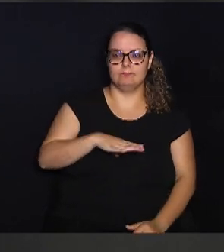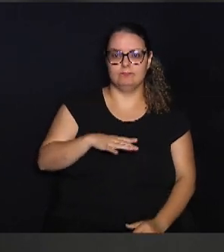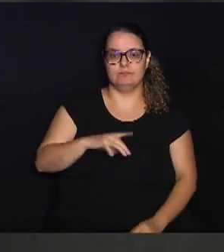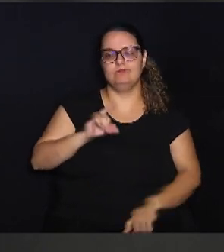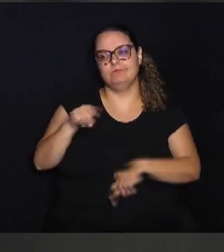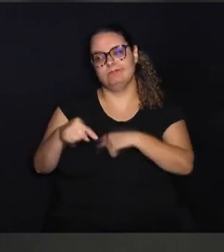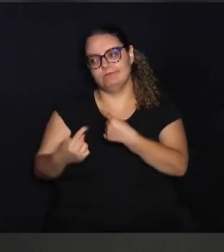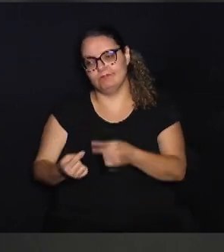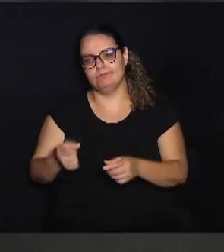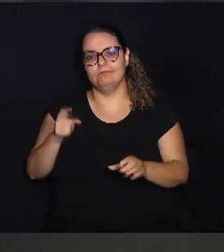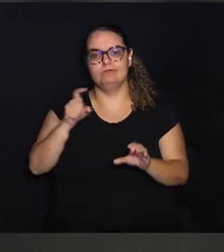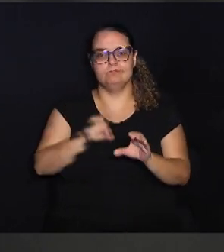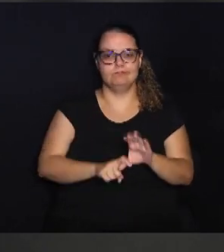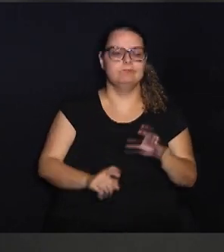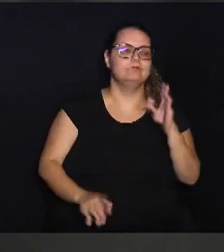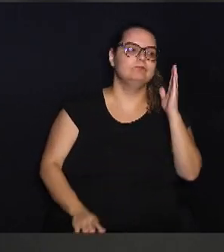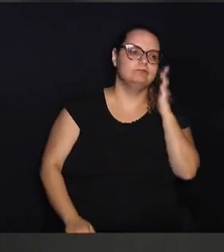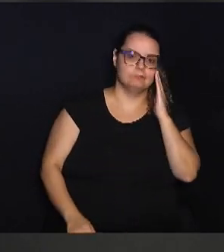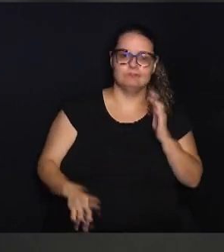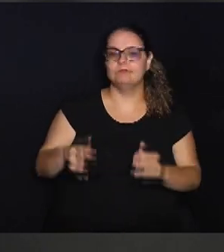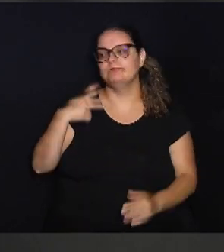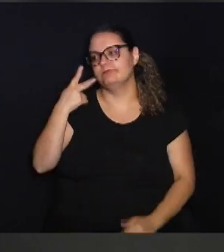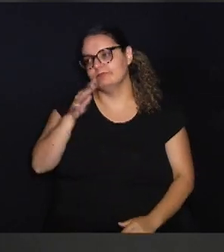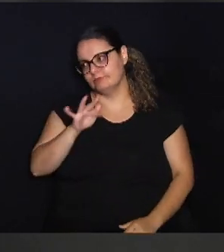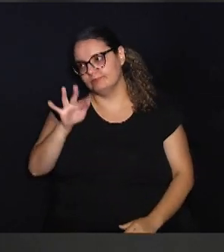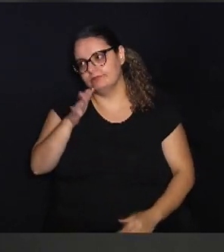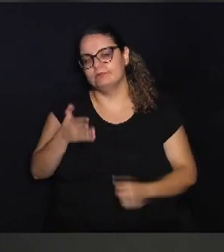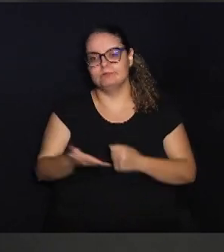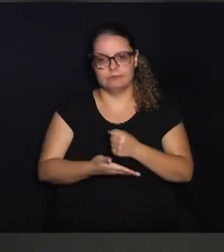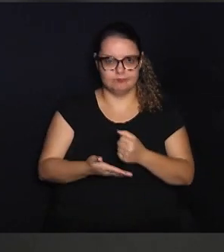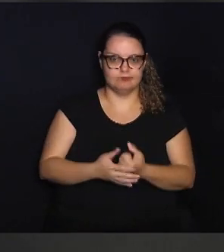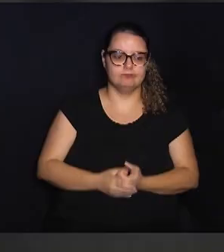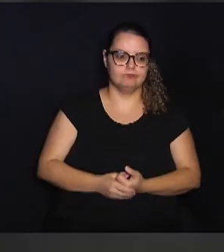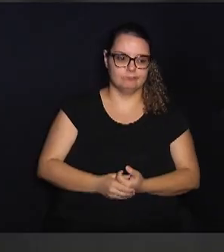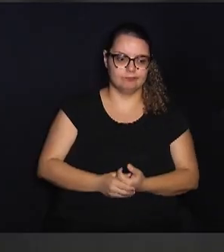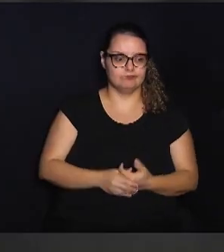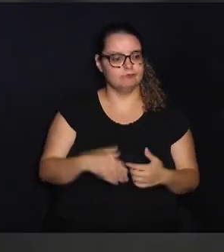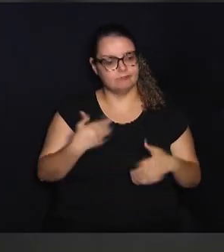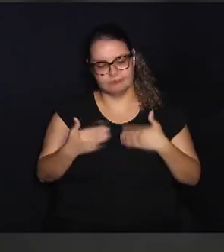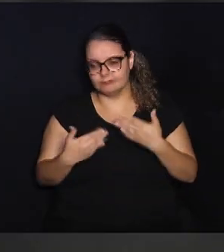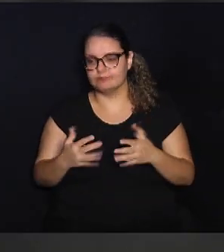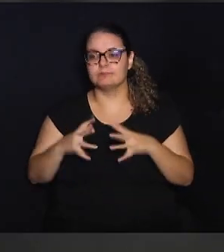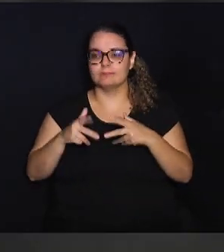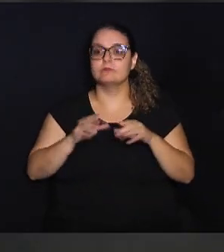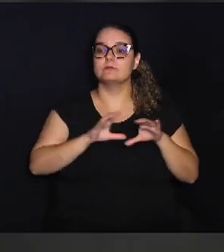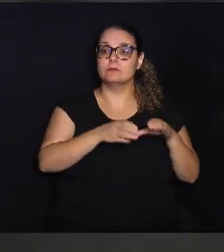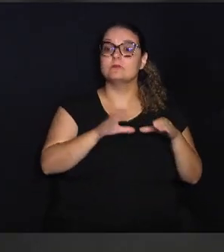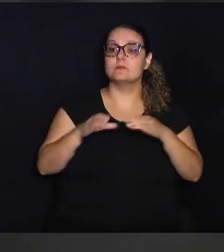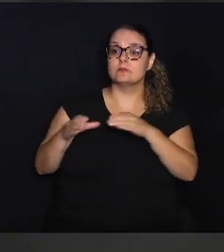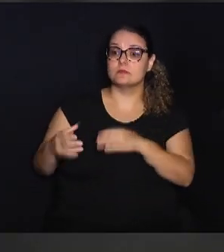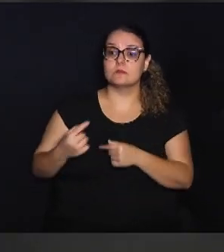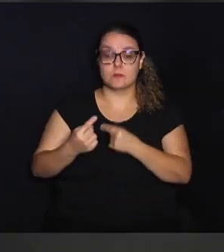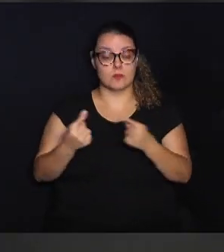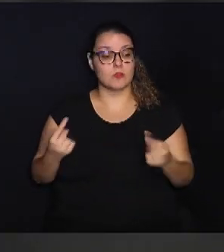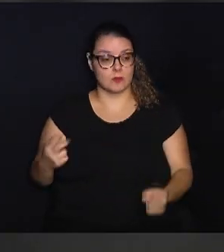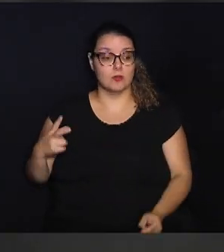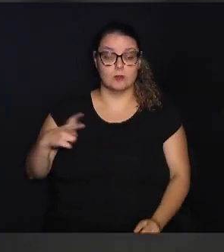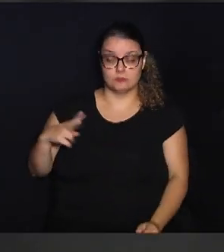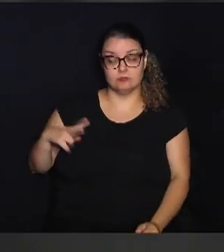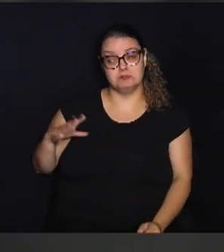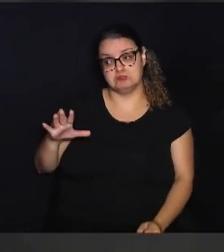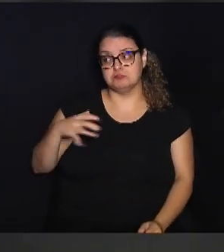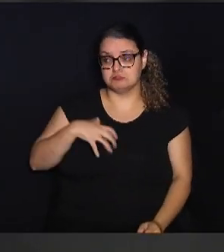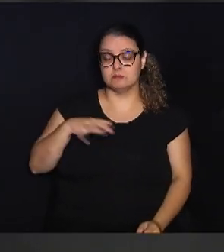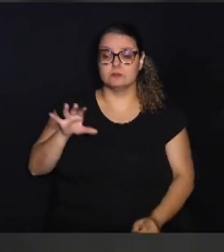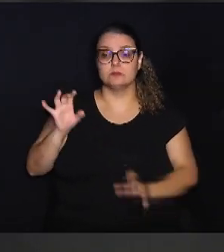depende de política federal, basicamente, né? E assim vai. Todas essas comissões, cada uma teve a sua particularidade